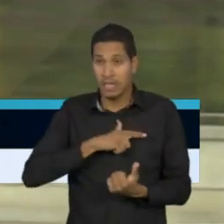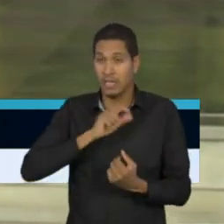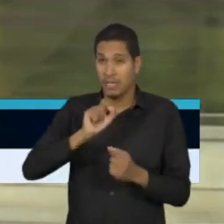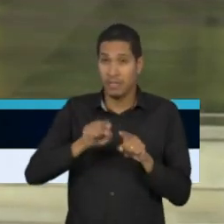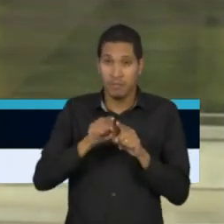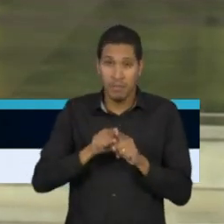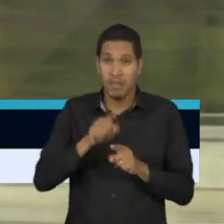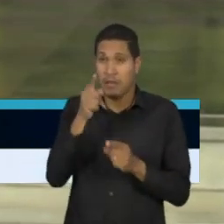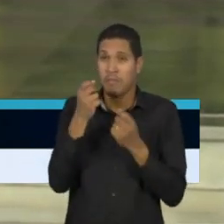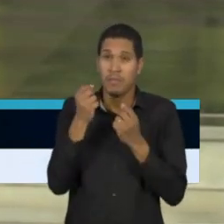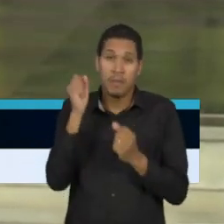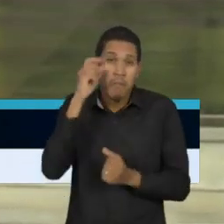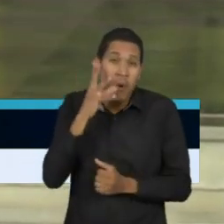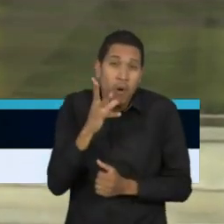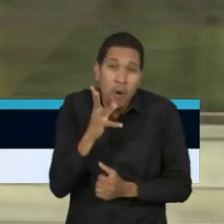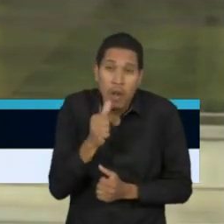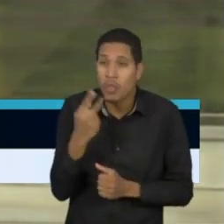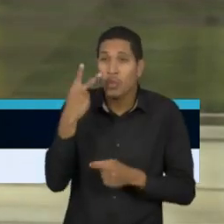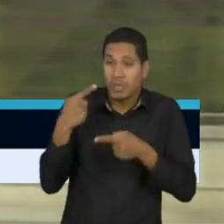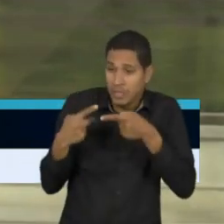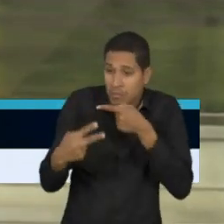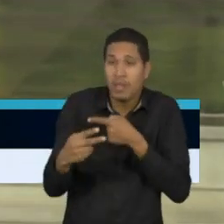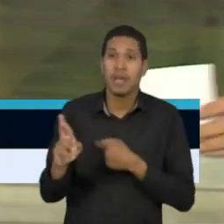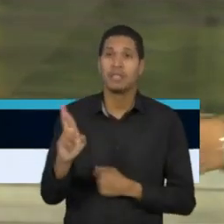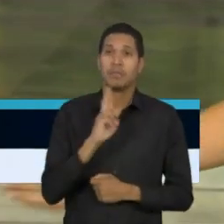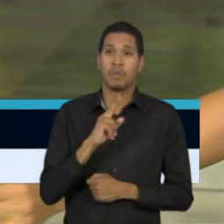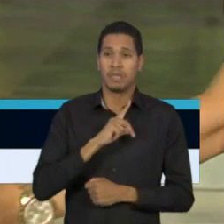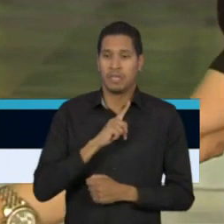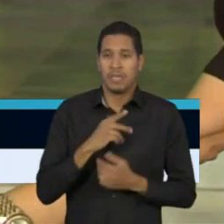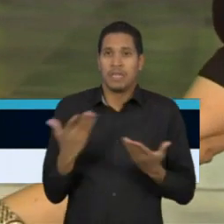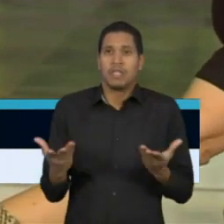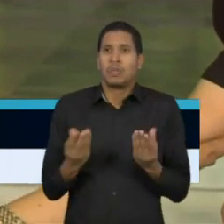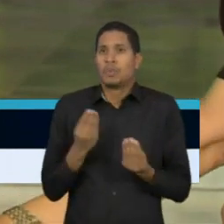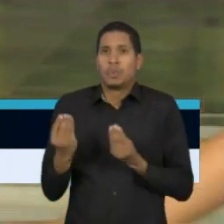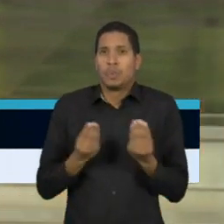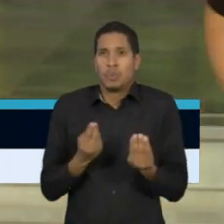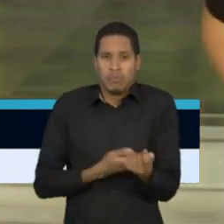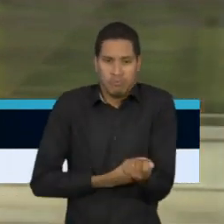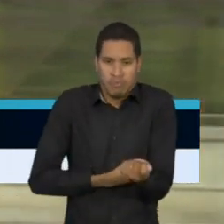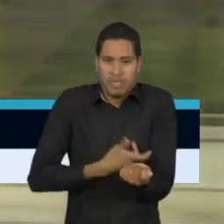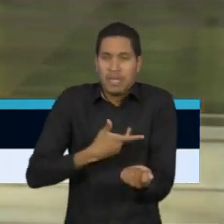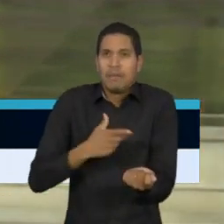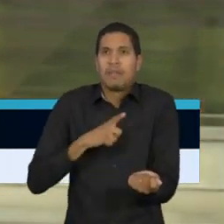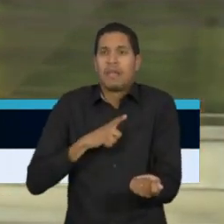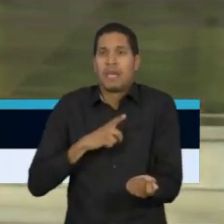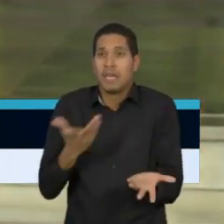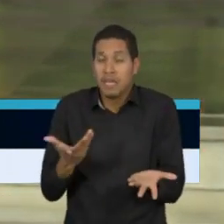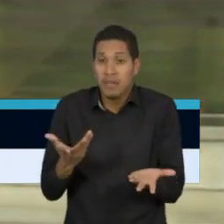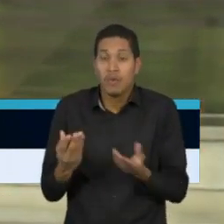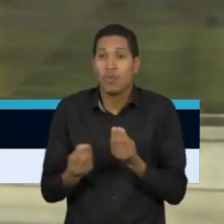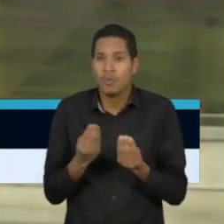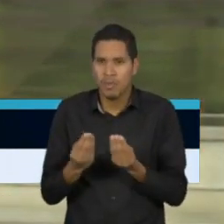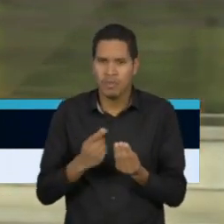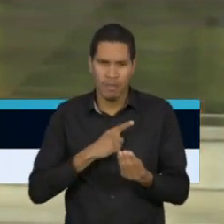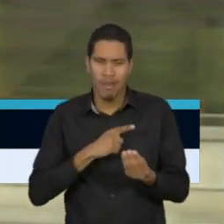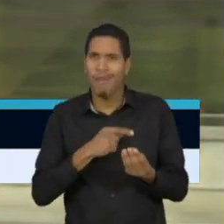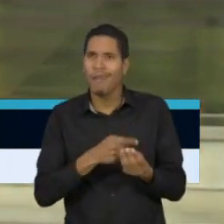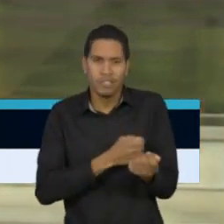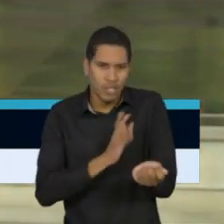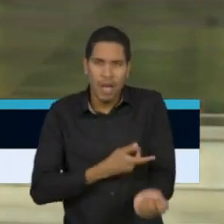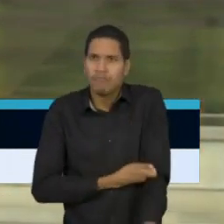resultado está demorando mais de 2 semanas para sair. Queria saber quantos testes tem na fila, aguardando